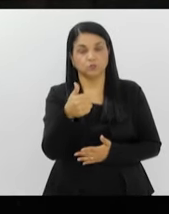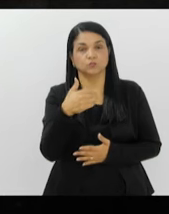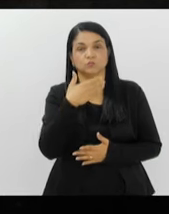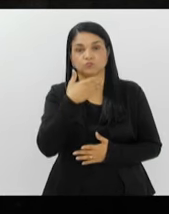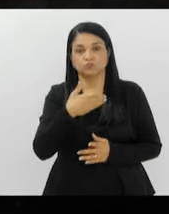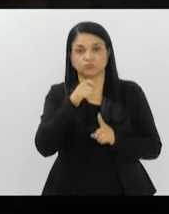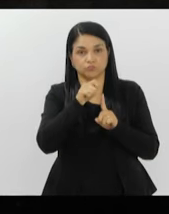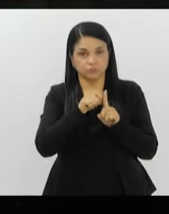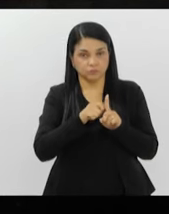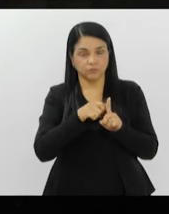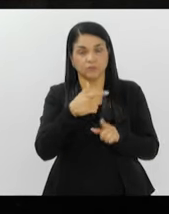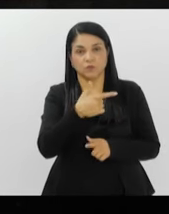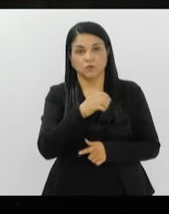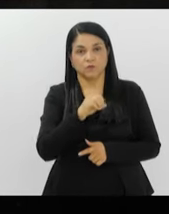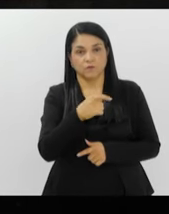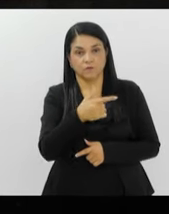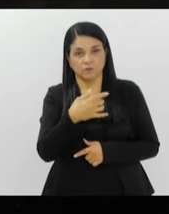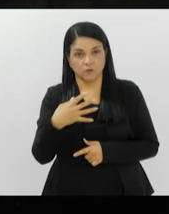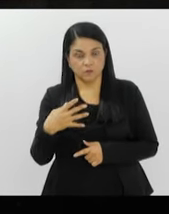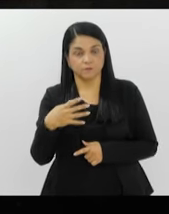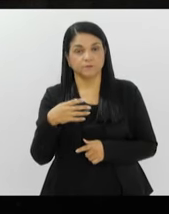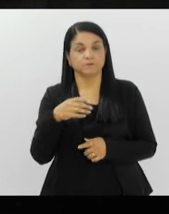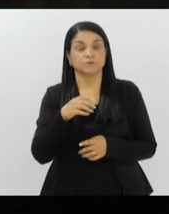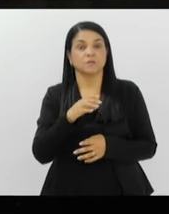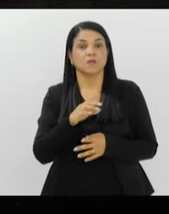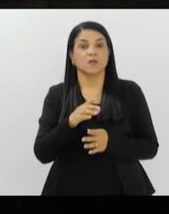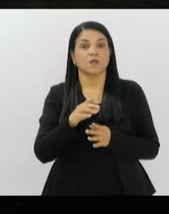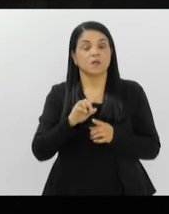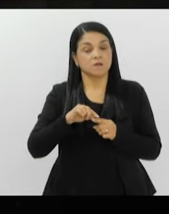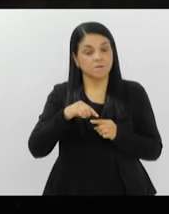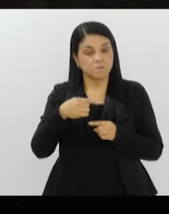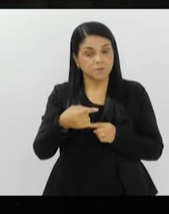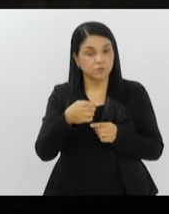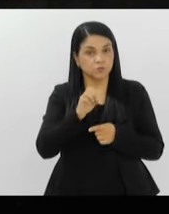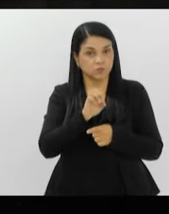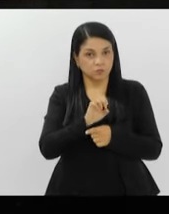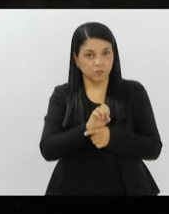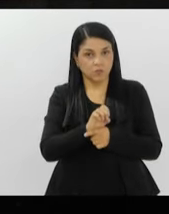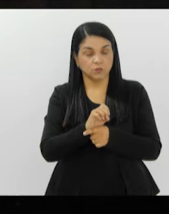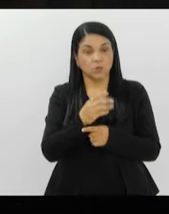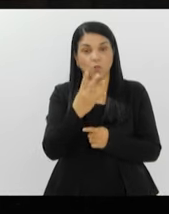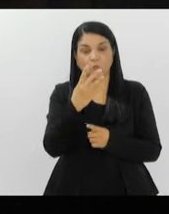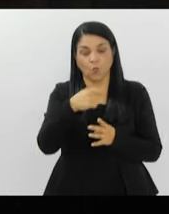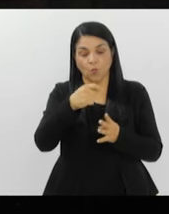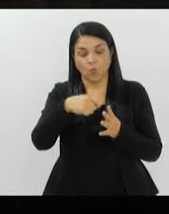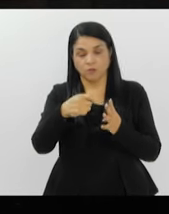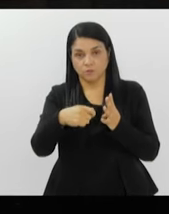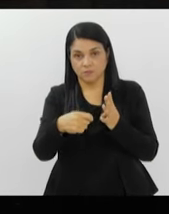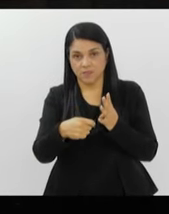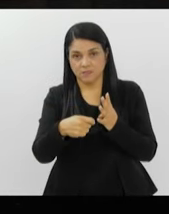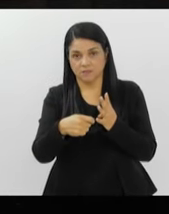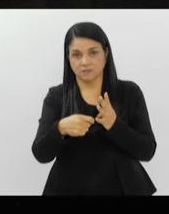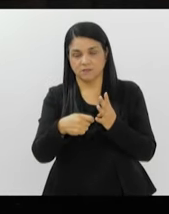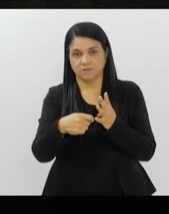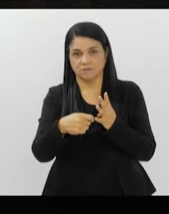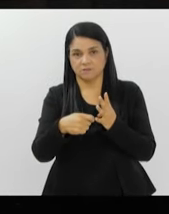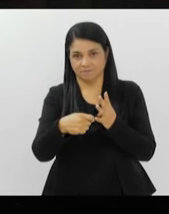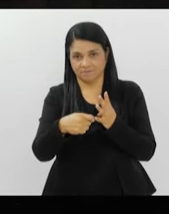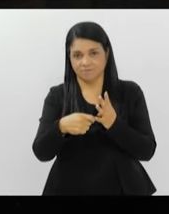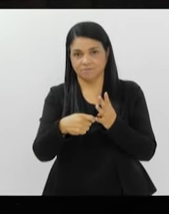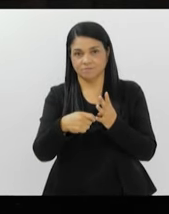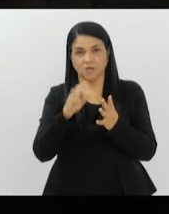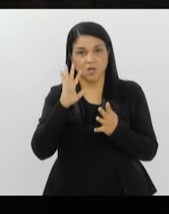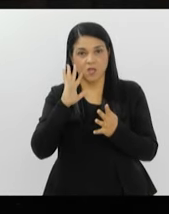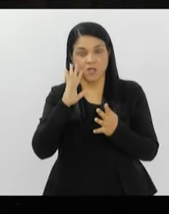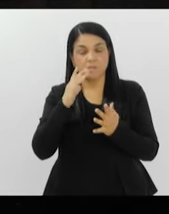posteri o Estados teriam 4 meses para aderirem e alguns